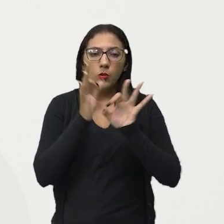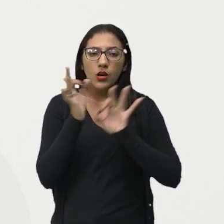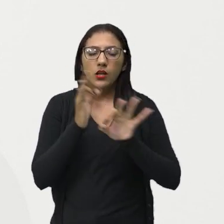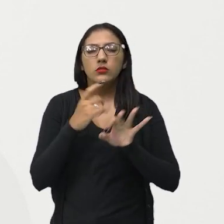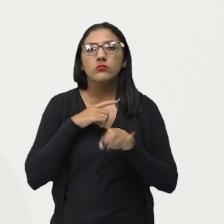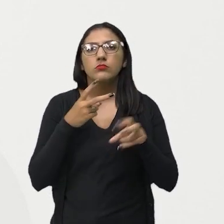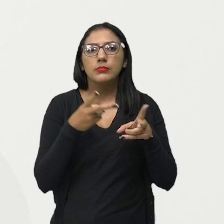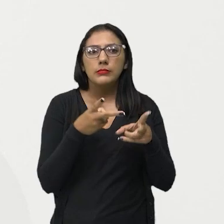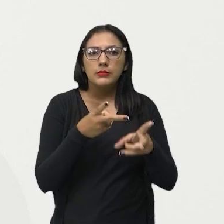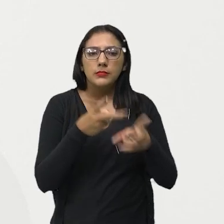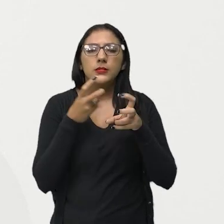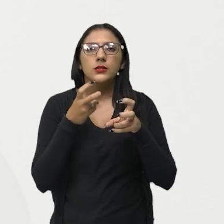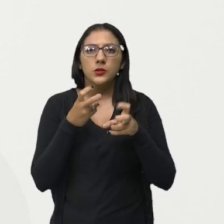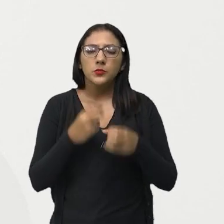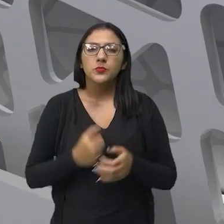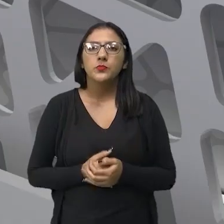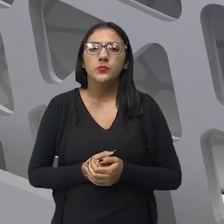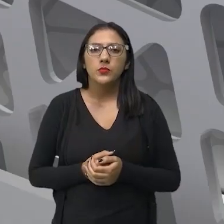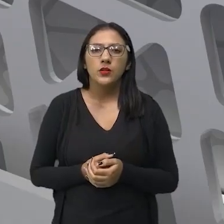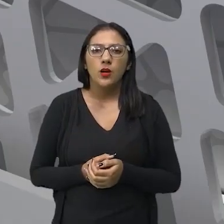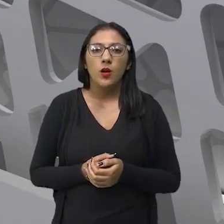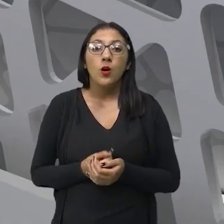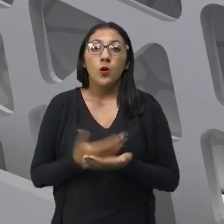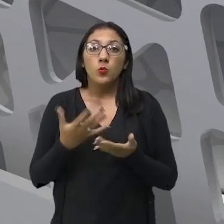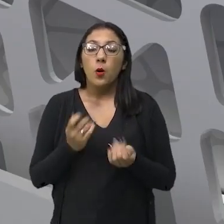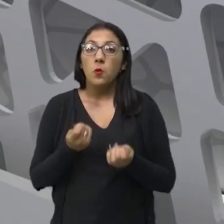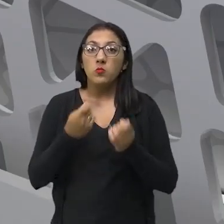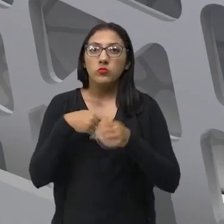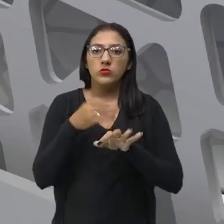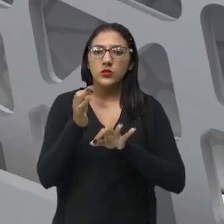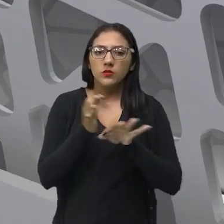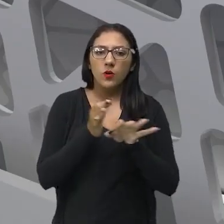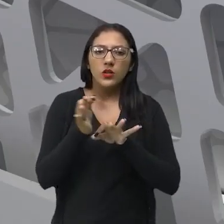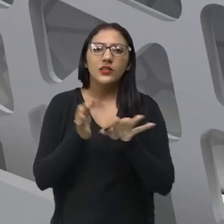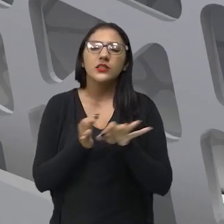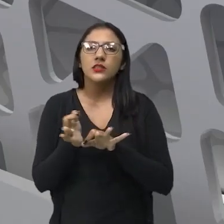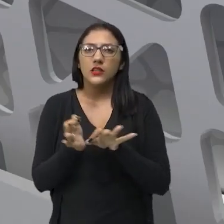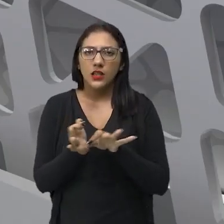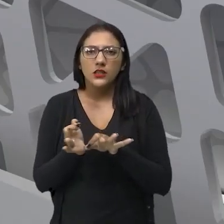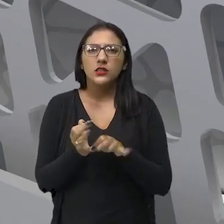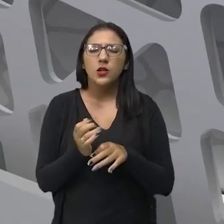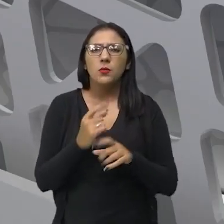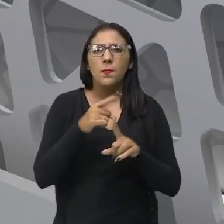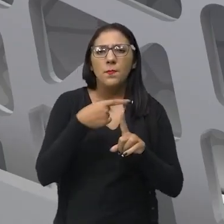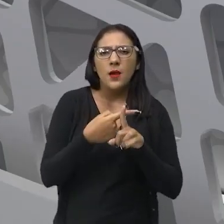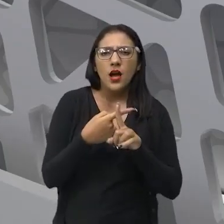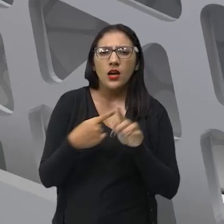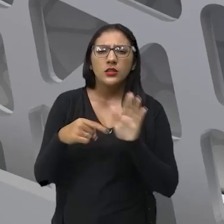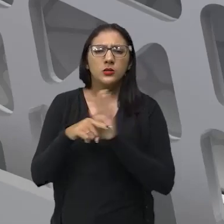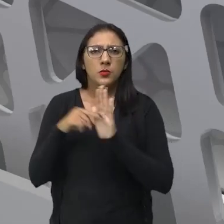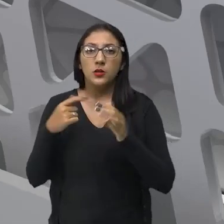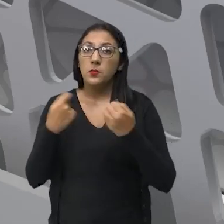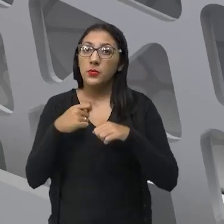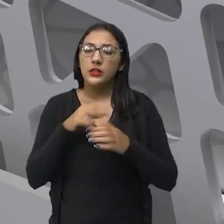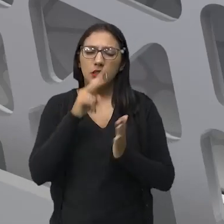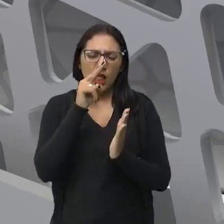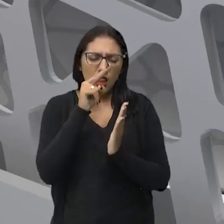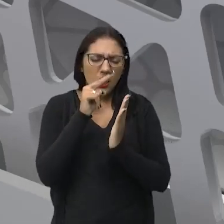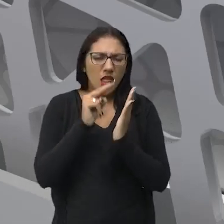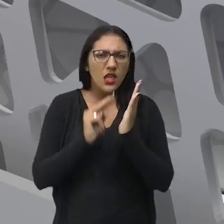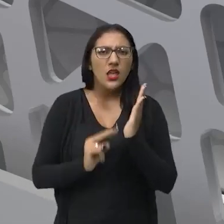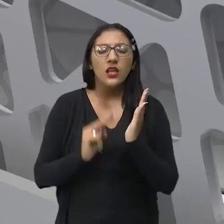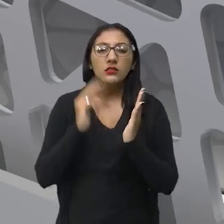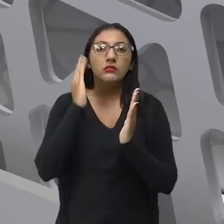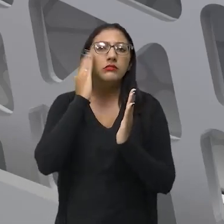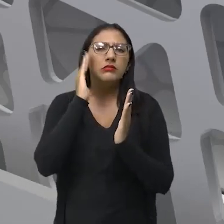gente verificar qual a operação que deve ser feita, tá bom? Você tem que fazer uma leitura correta aí do nosso